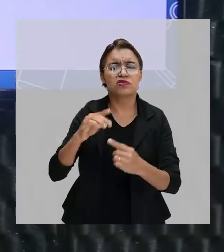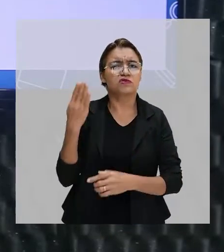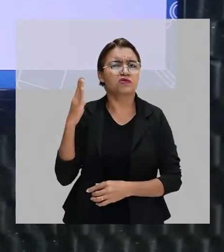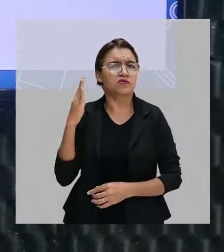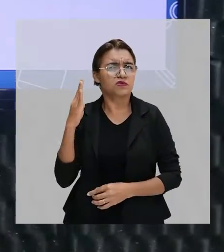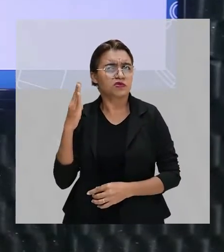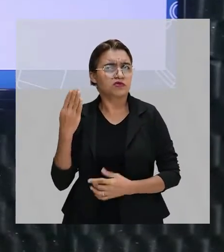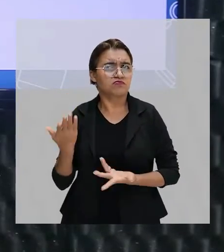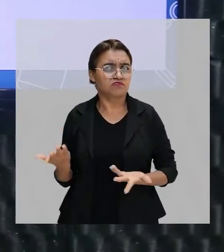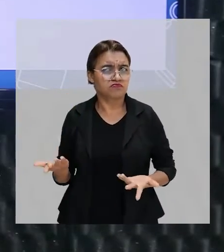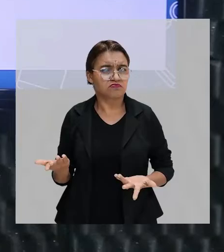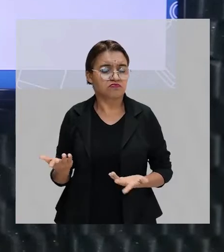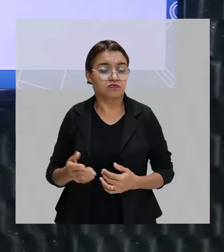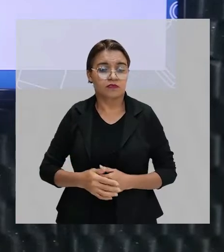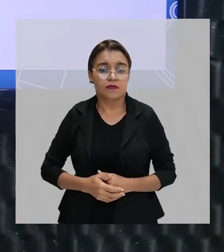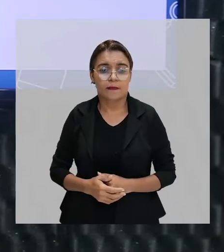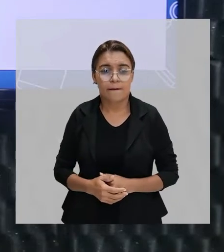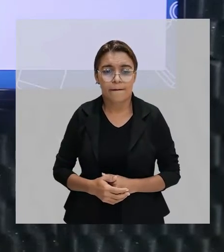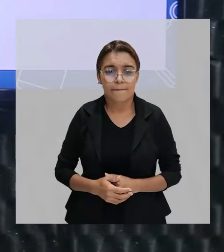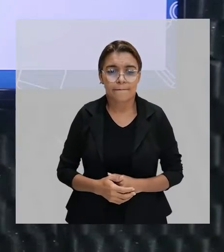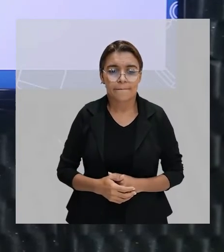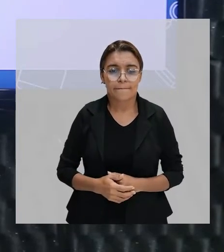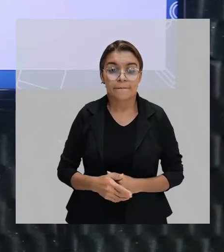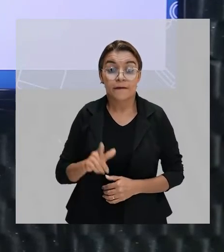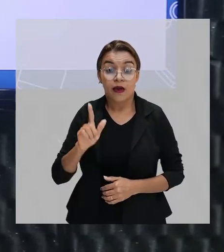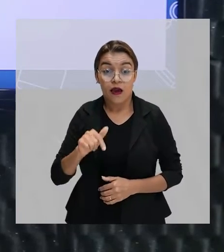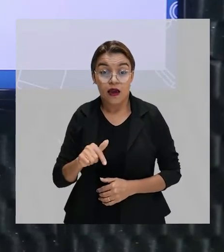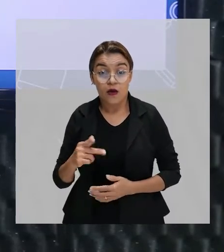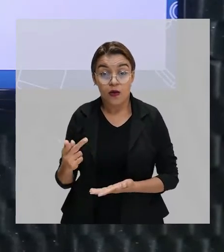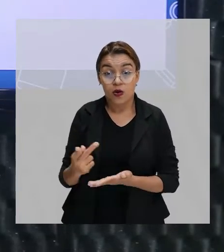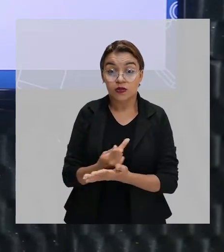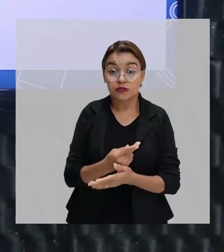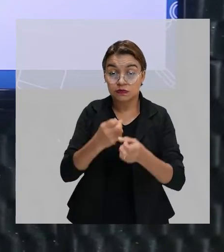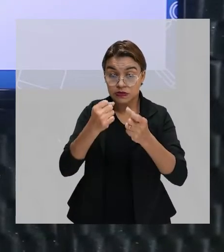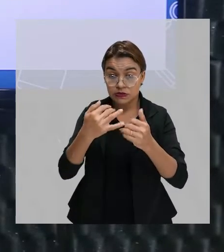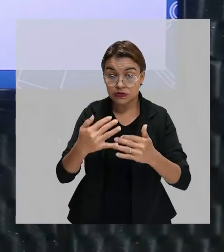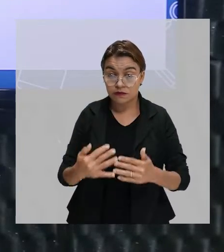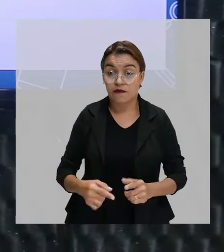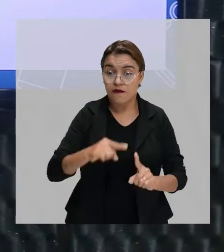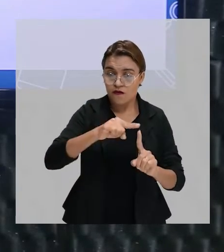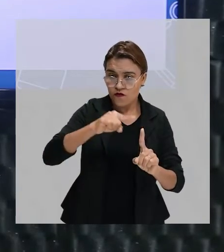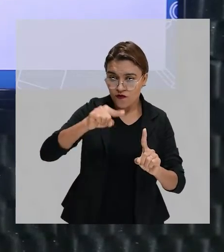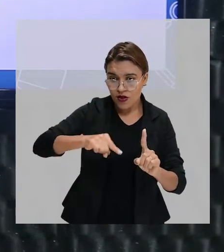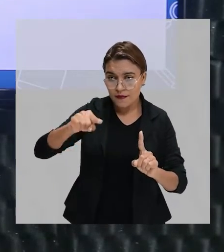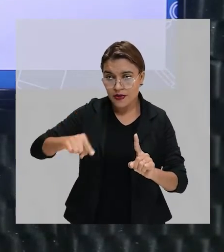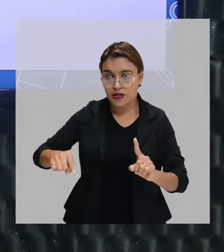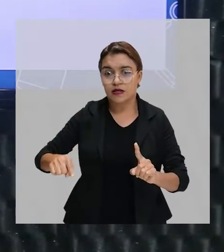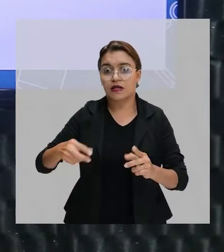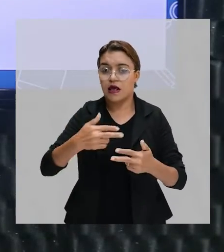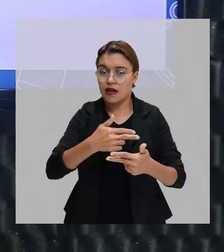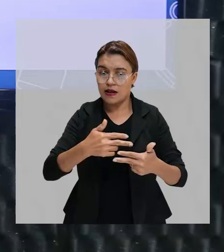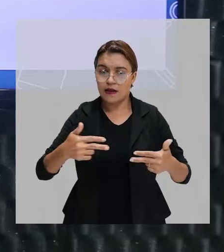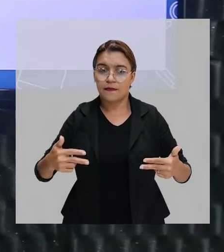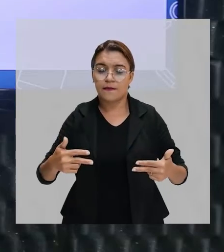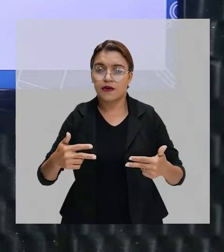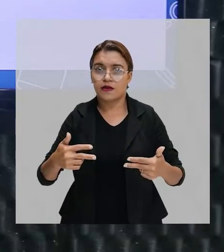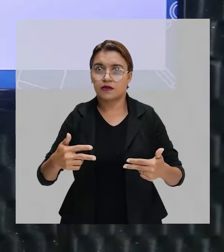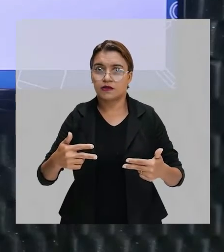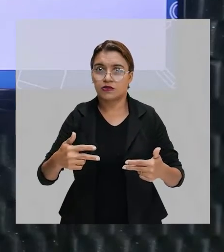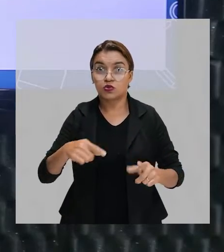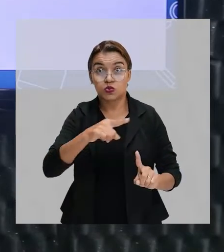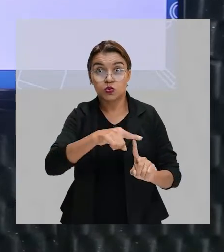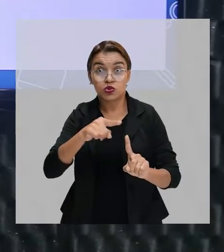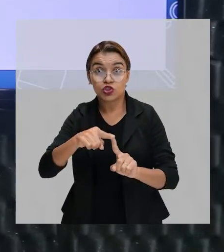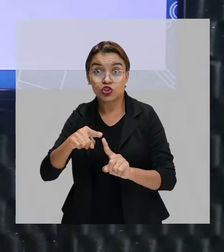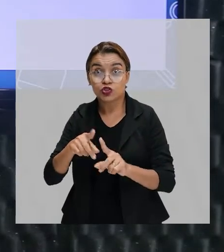em si e o fenômeno que explica variabilidade entre elementos da mesma